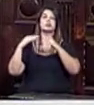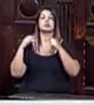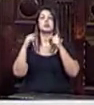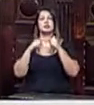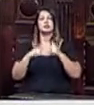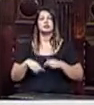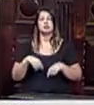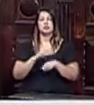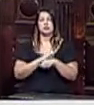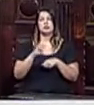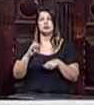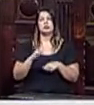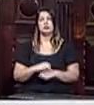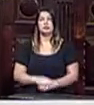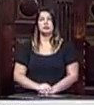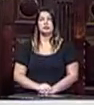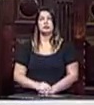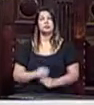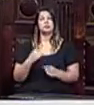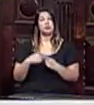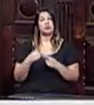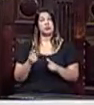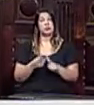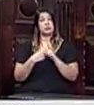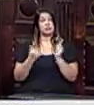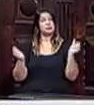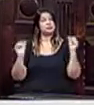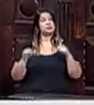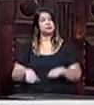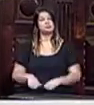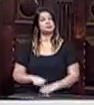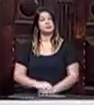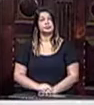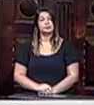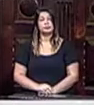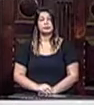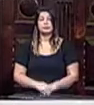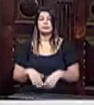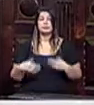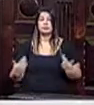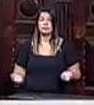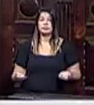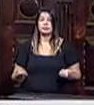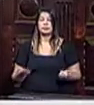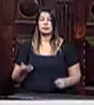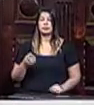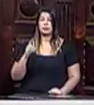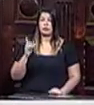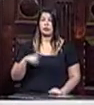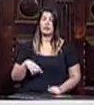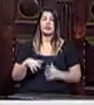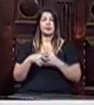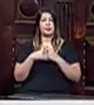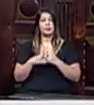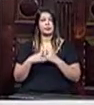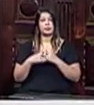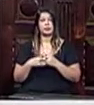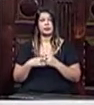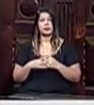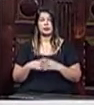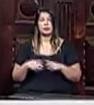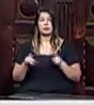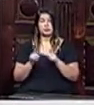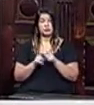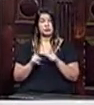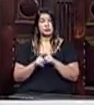superação das dificuldades por conta da crise que vive o Estado do Rio de Janeiro. Então, isso daí é uma coisa complicadíssima. Assim